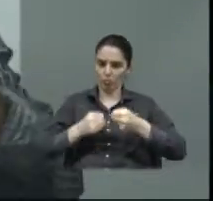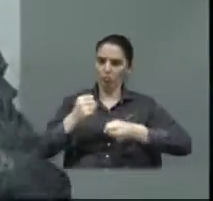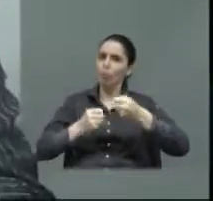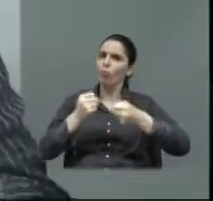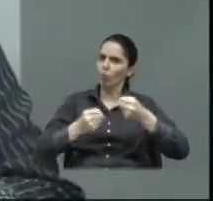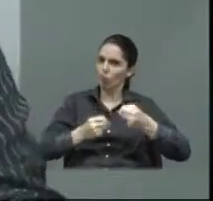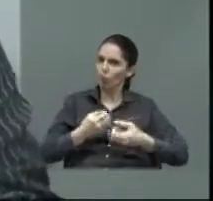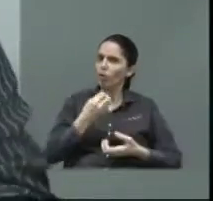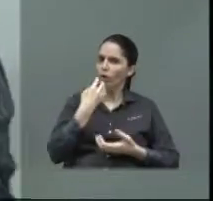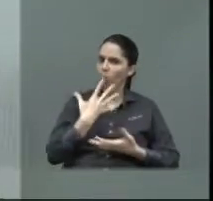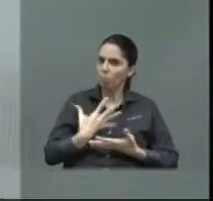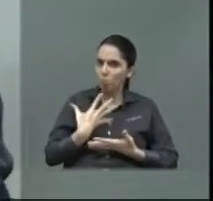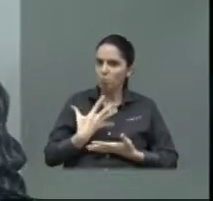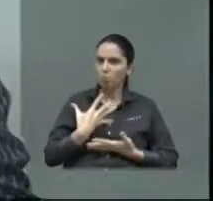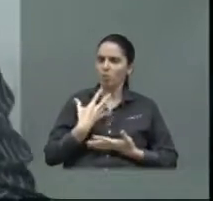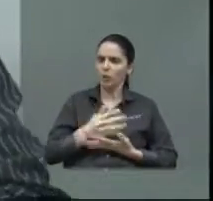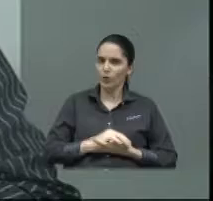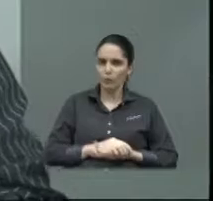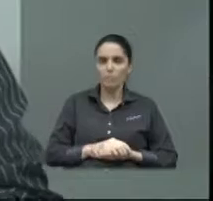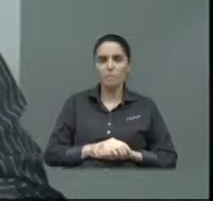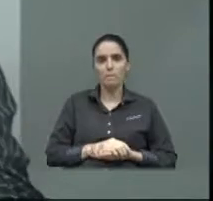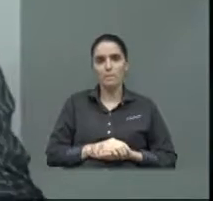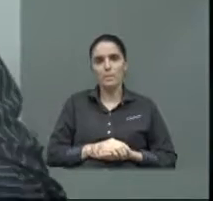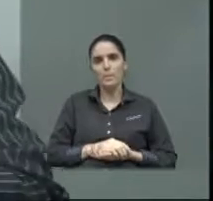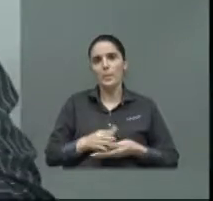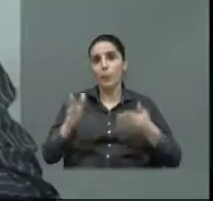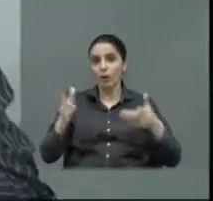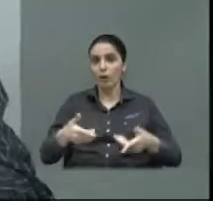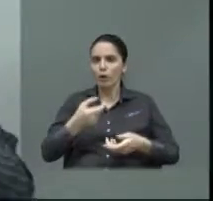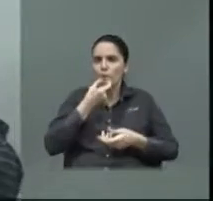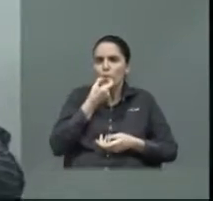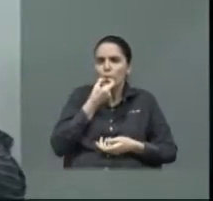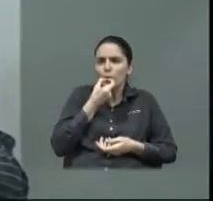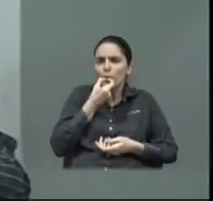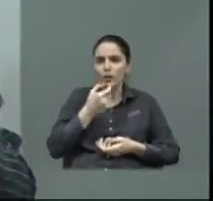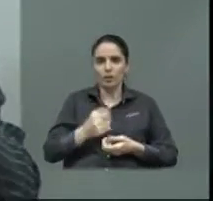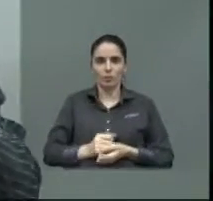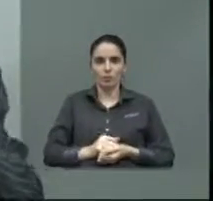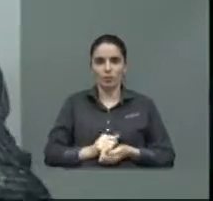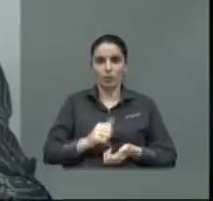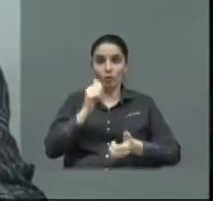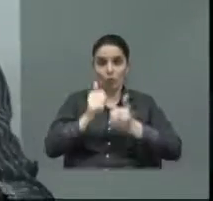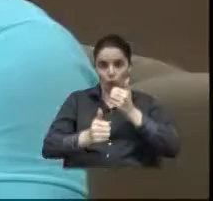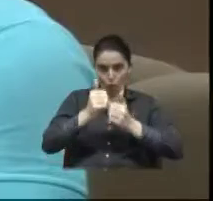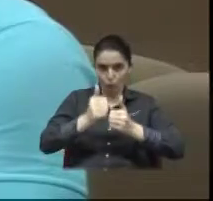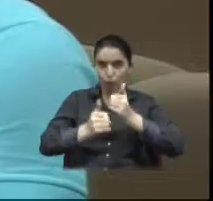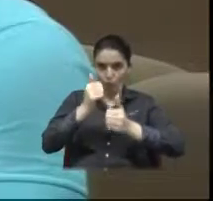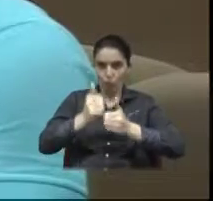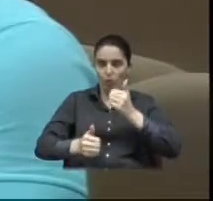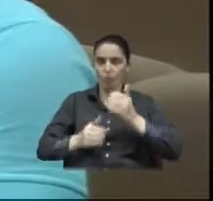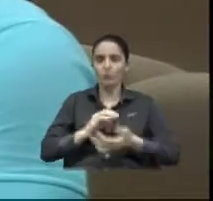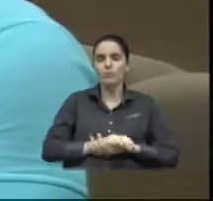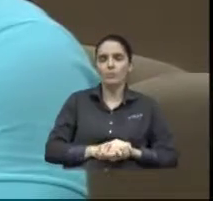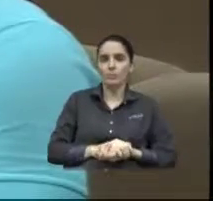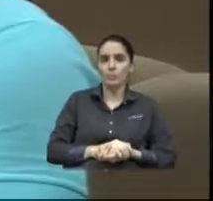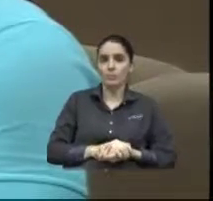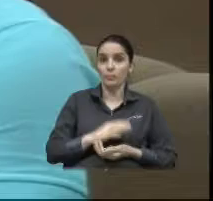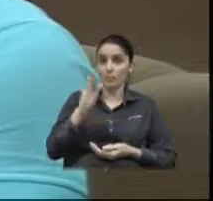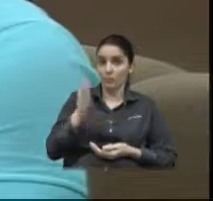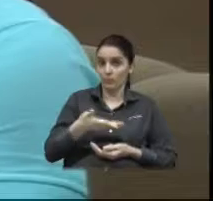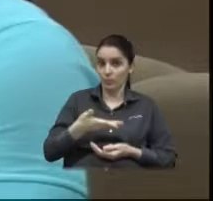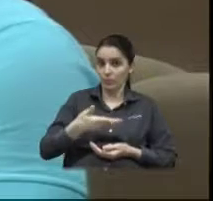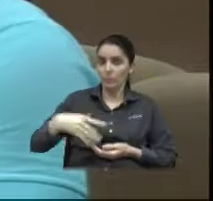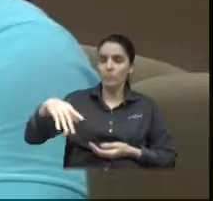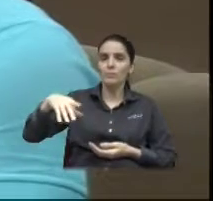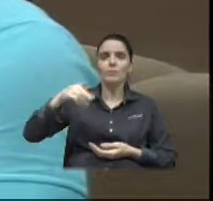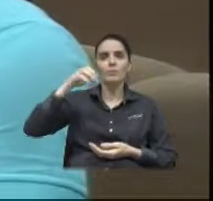ele precisava estar em forma para apitar os jogos aí, professor Germano. Eu tinha que treinar muito para acompanhar ele, porque ele corria muito. Hoje eu vejo ele aqui toda segunda-feira,